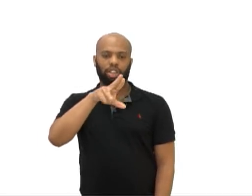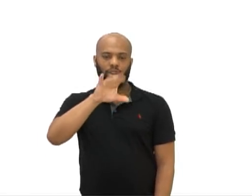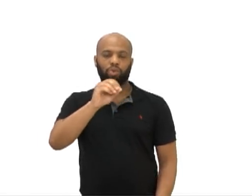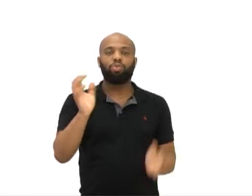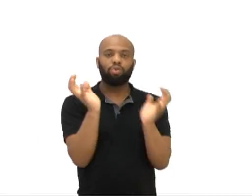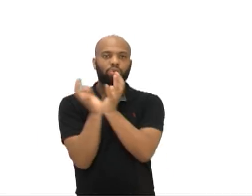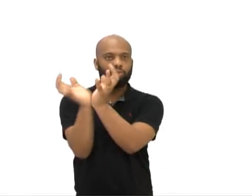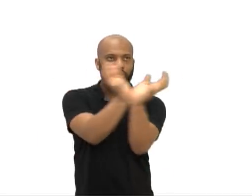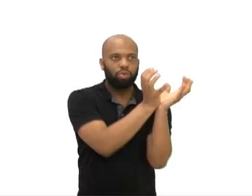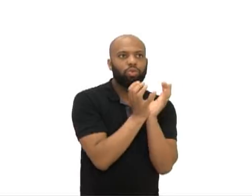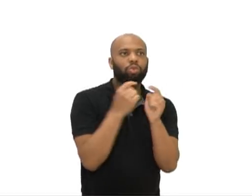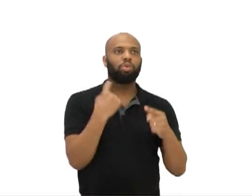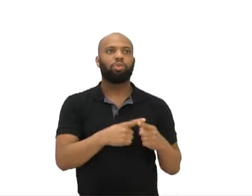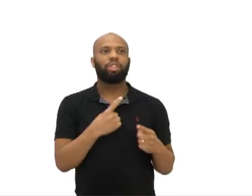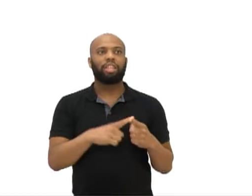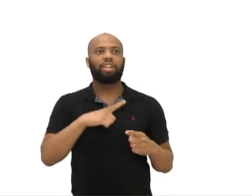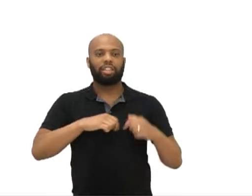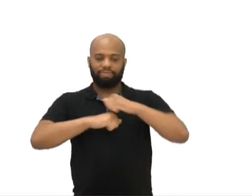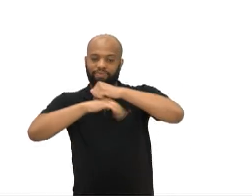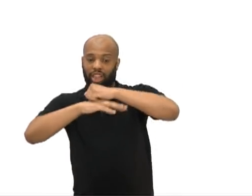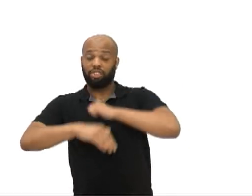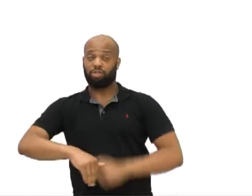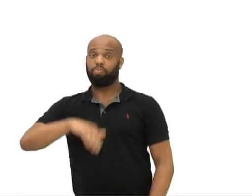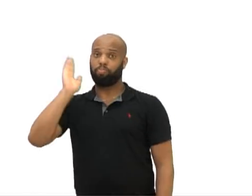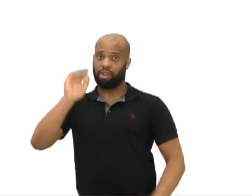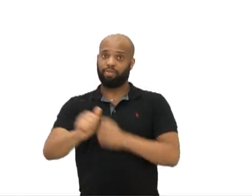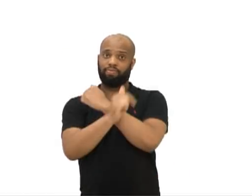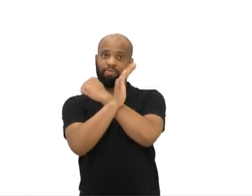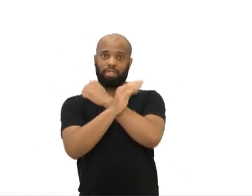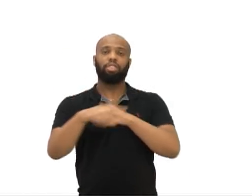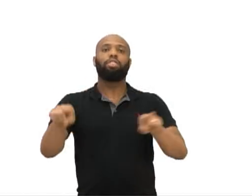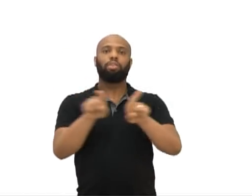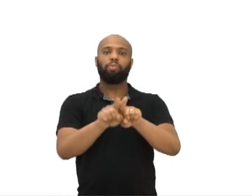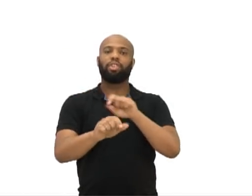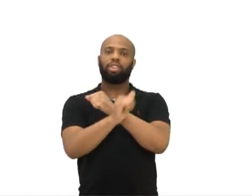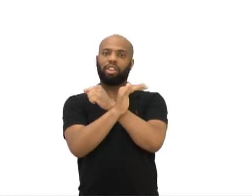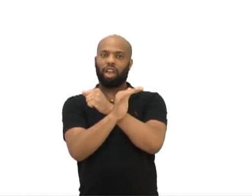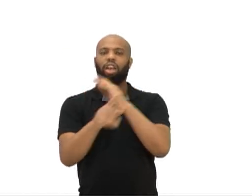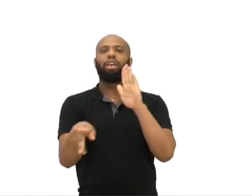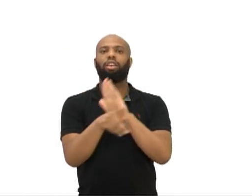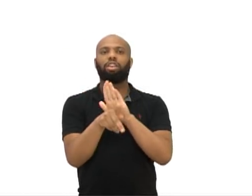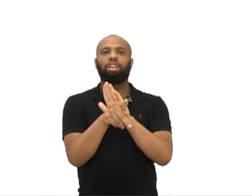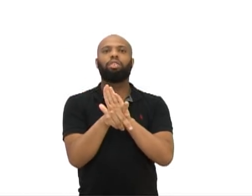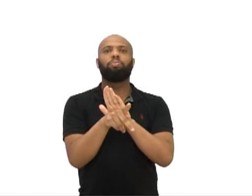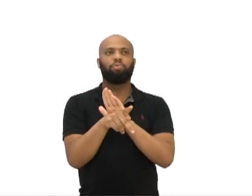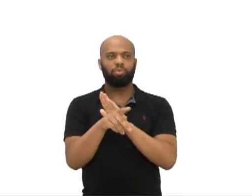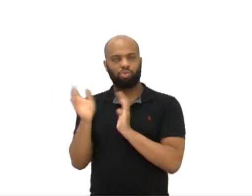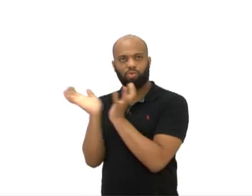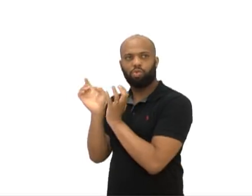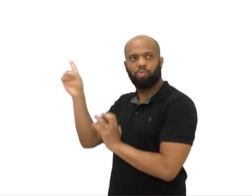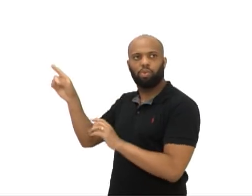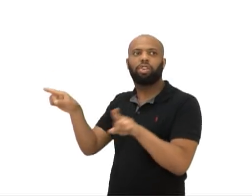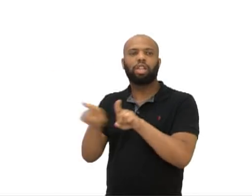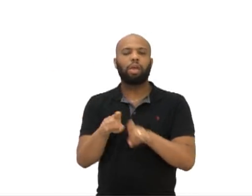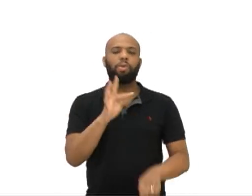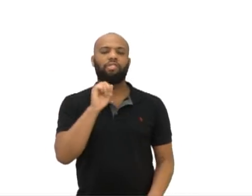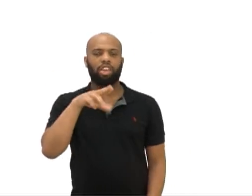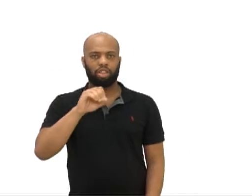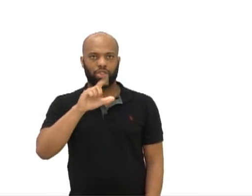os compostos orgânicos possuem uma acidez muito maior. Seguido, então, dos ácidos carboxílicos, do fenol, a